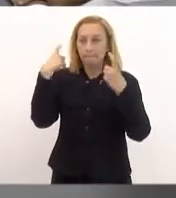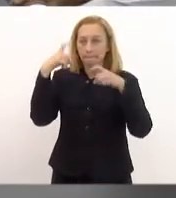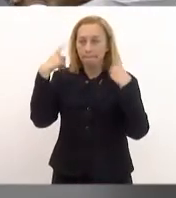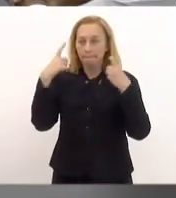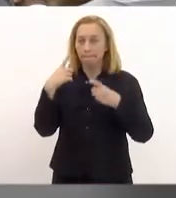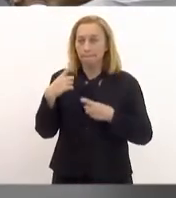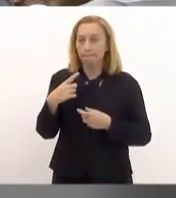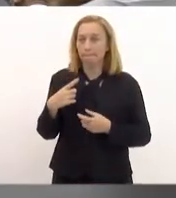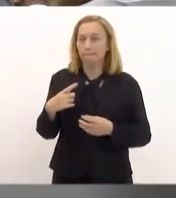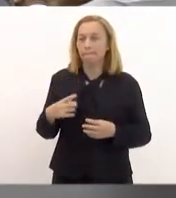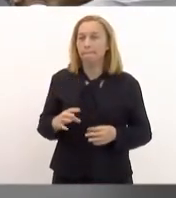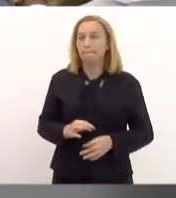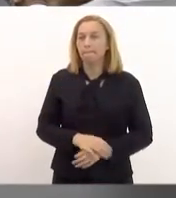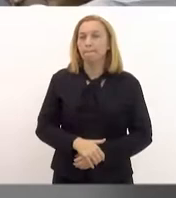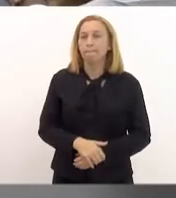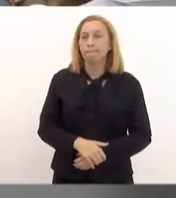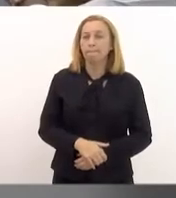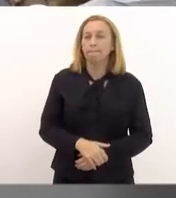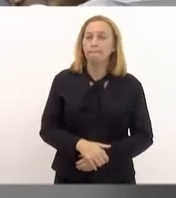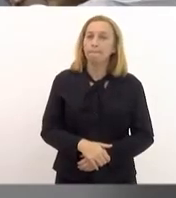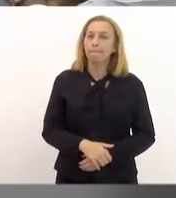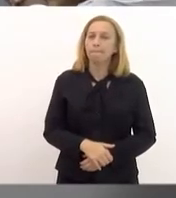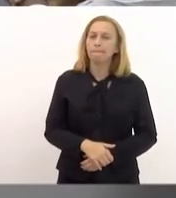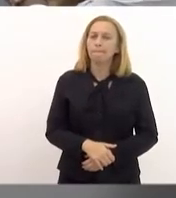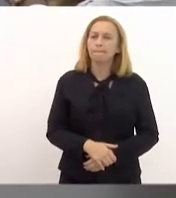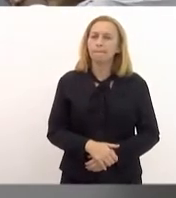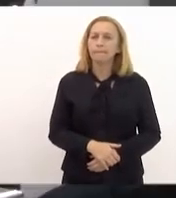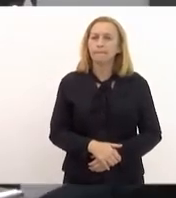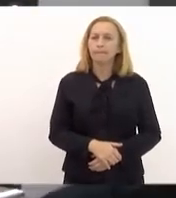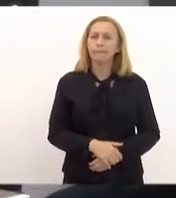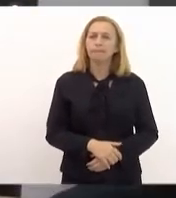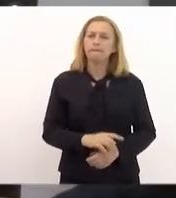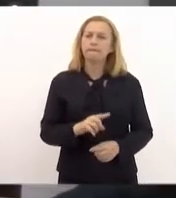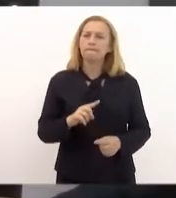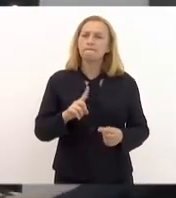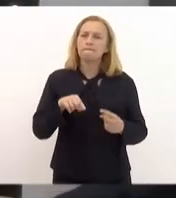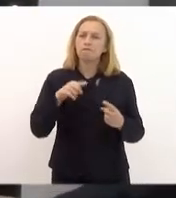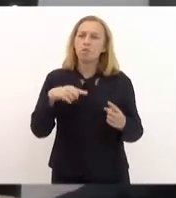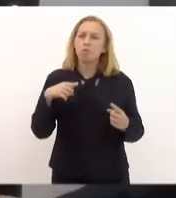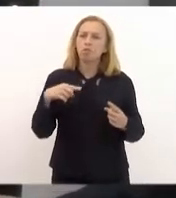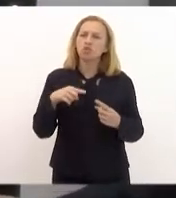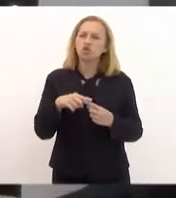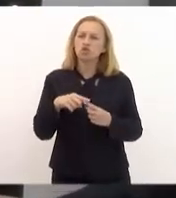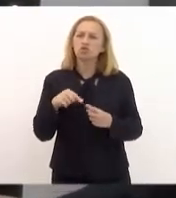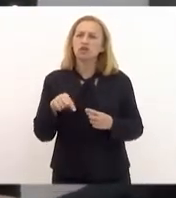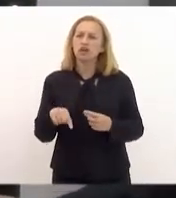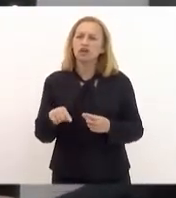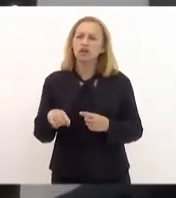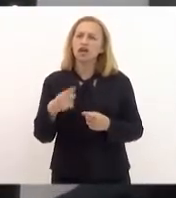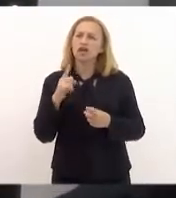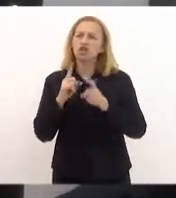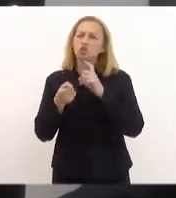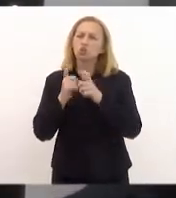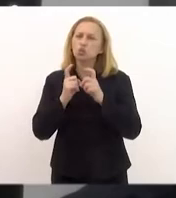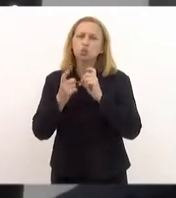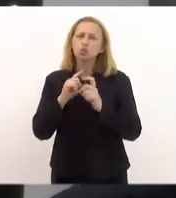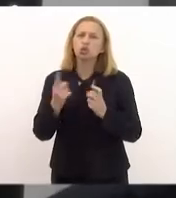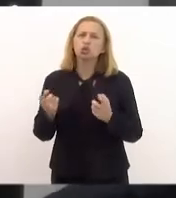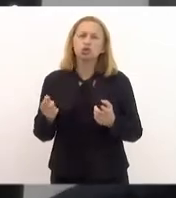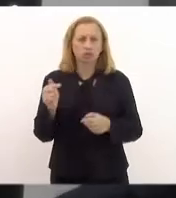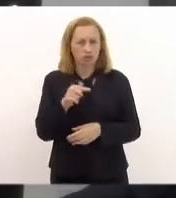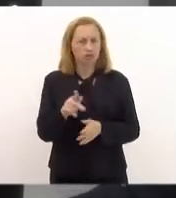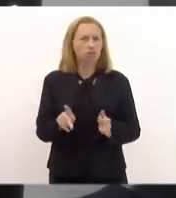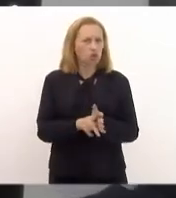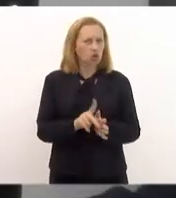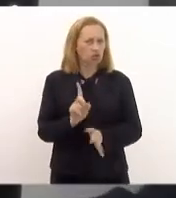andamento. Veja bem, o objetivo aqui era discutir esse